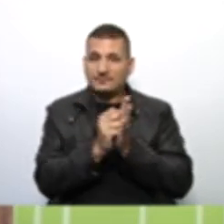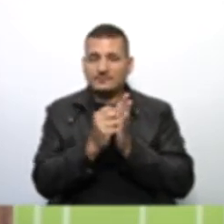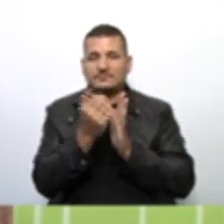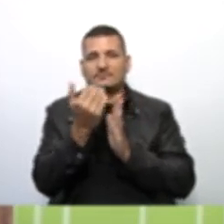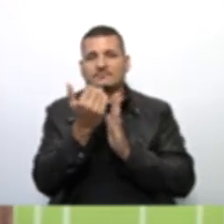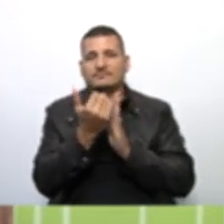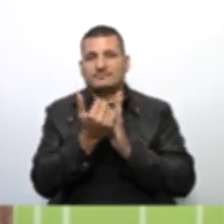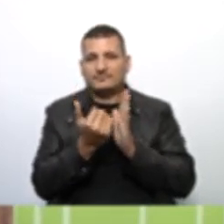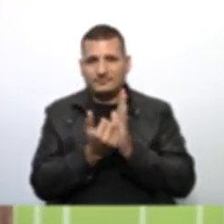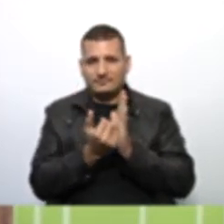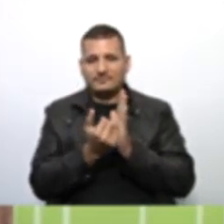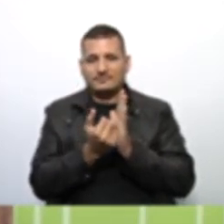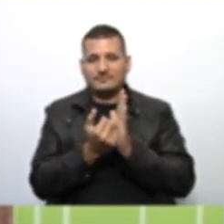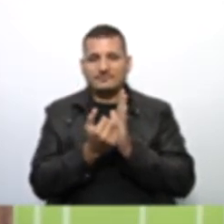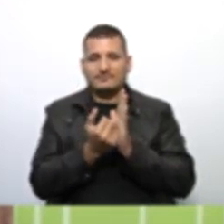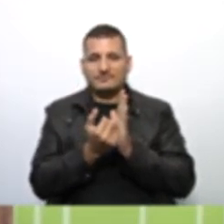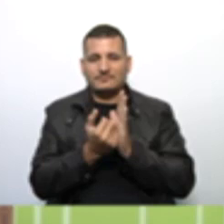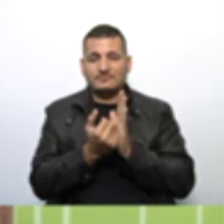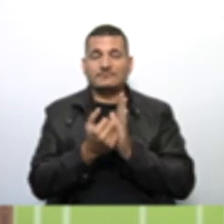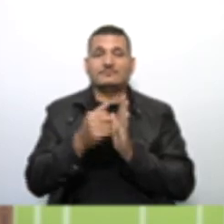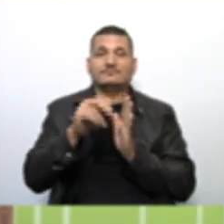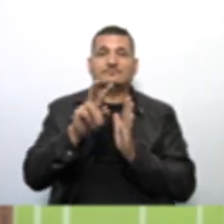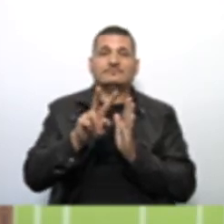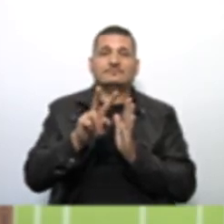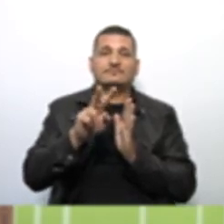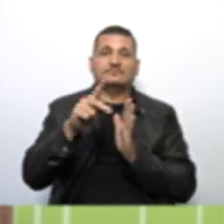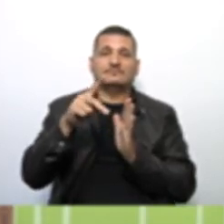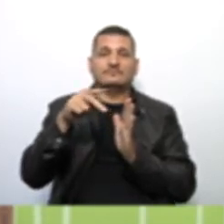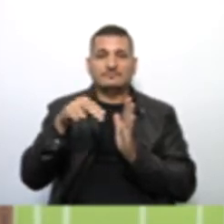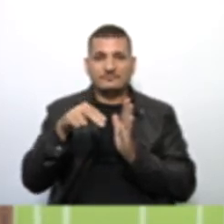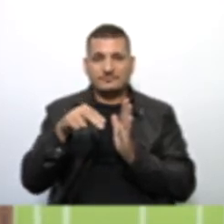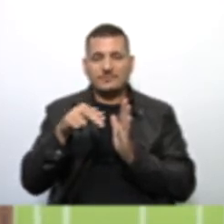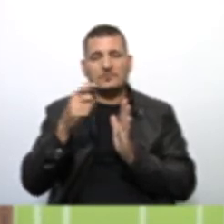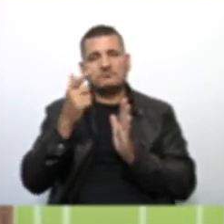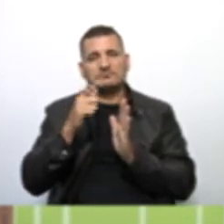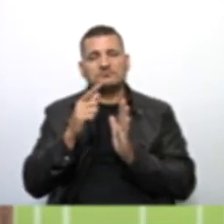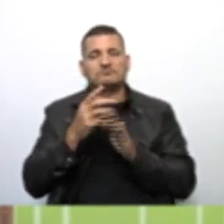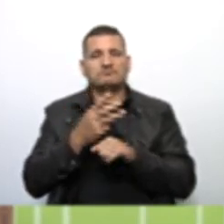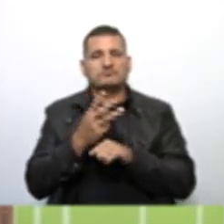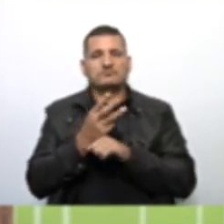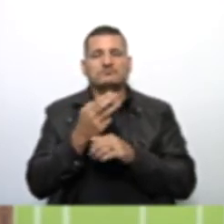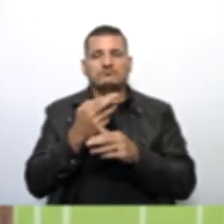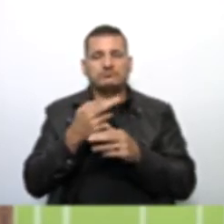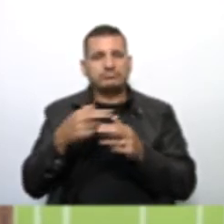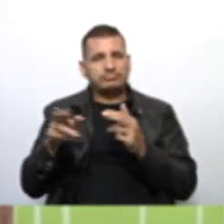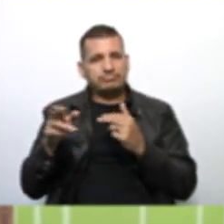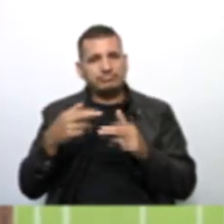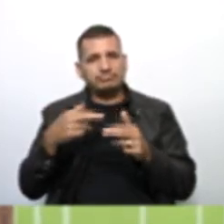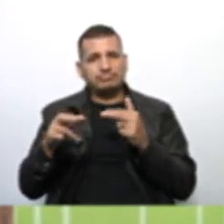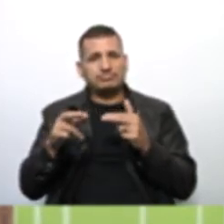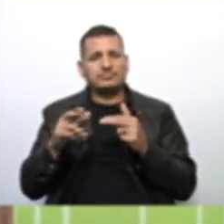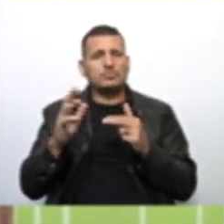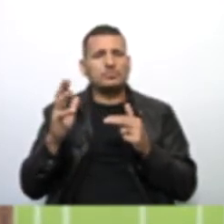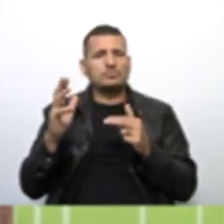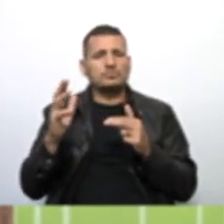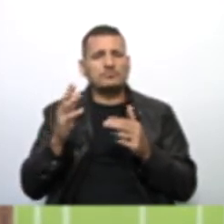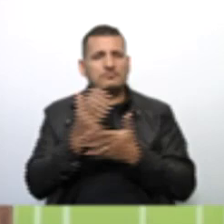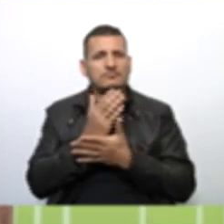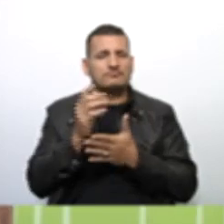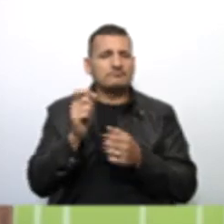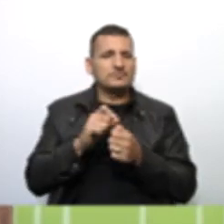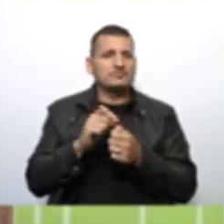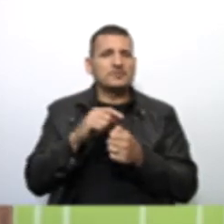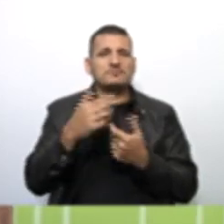uma VPN, e através da VPN ele voltou a funcionar. E muitos vocês fizeram e nem sabiam o que estava fazendo,